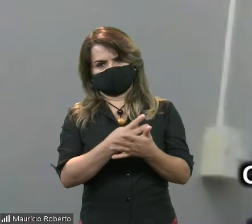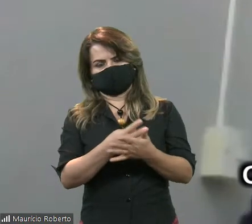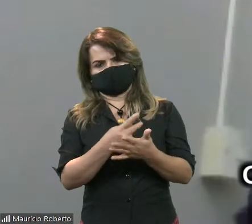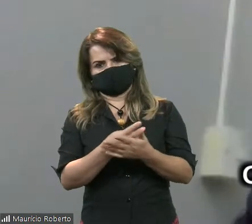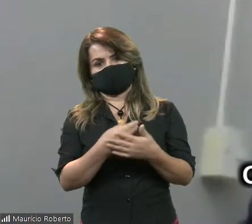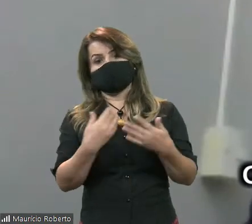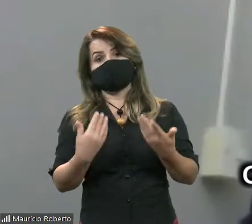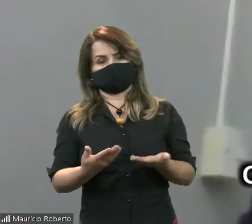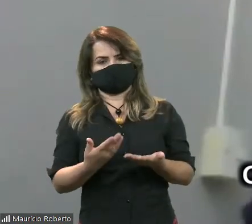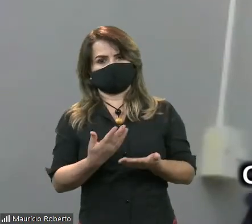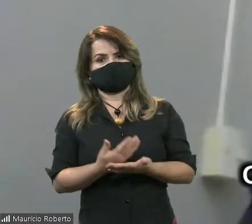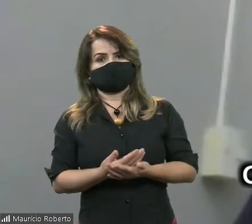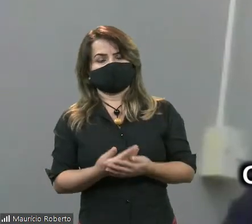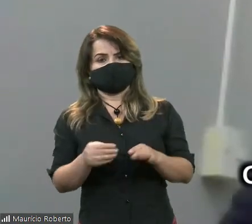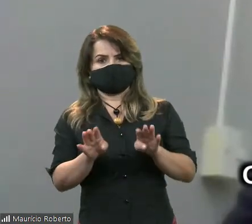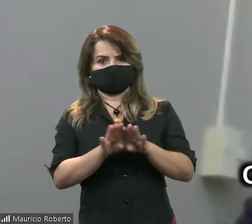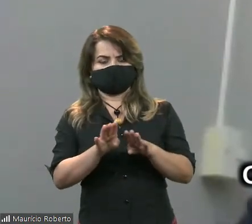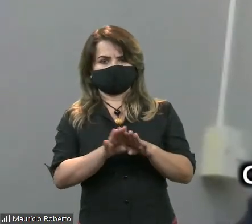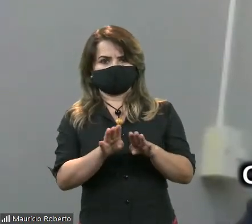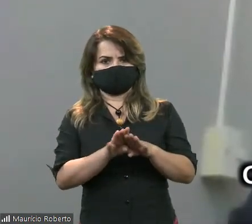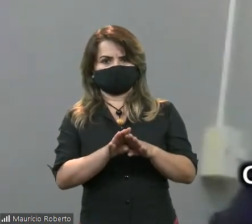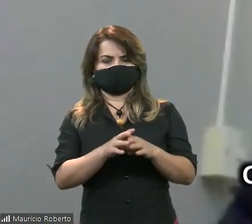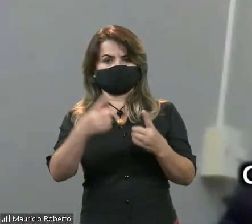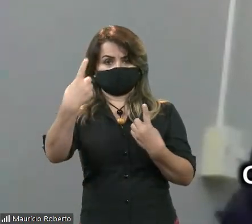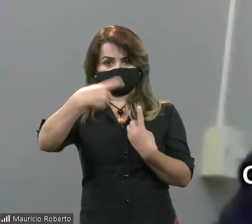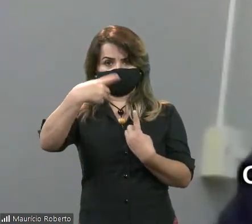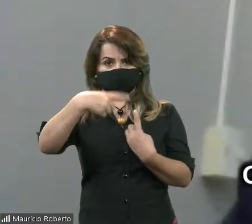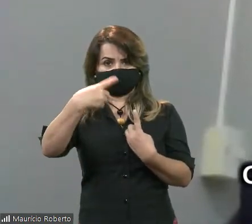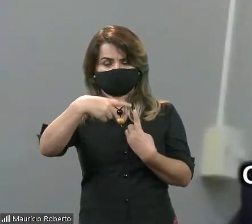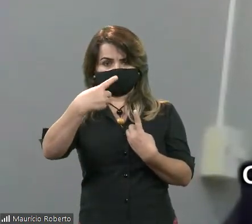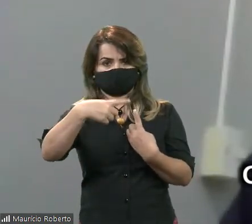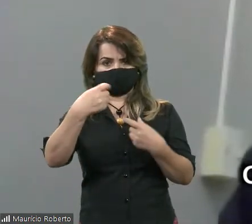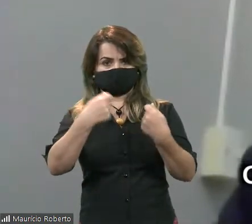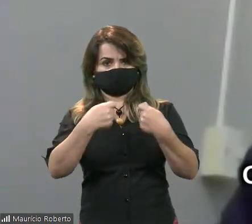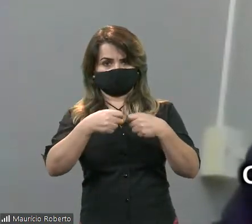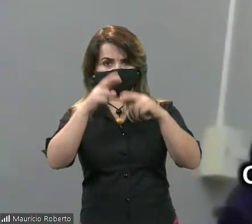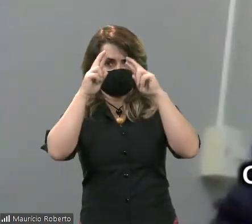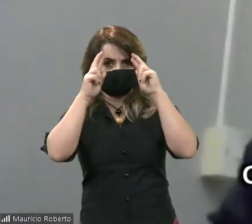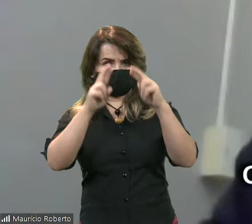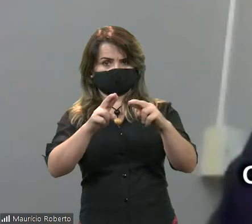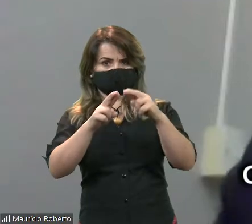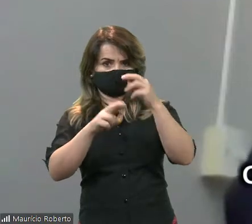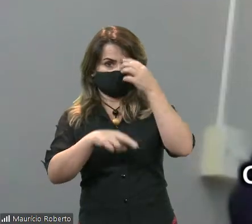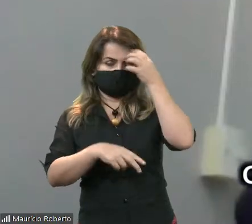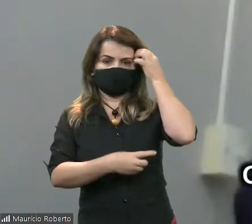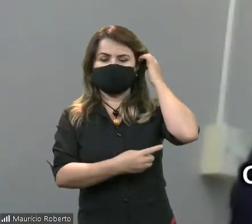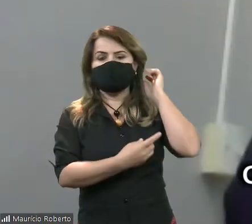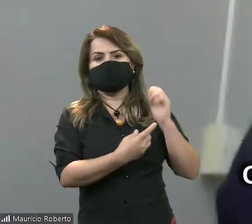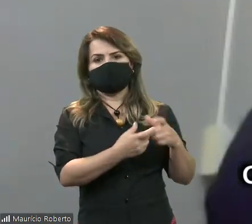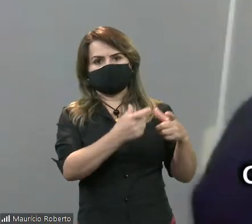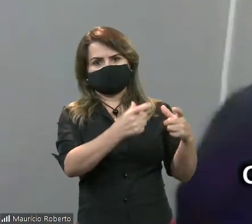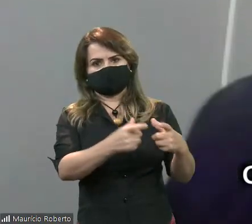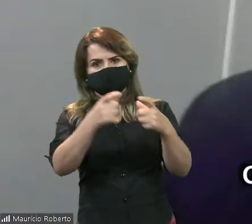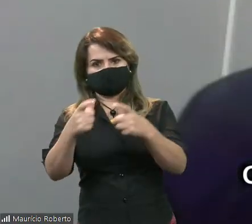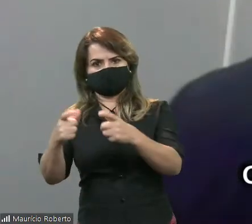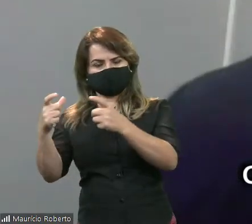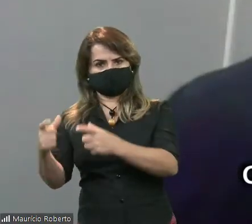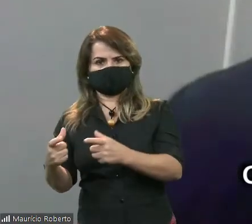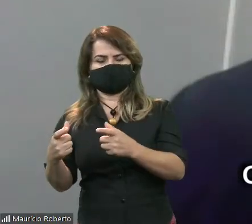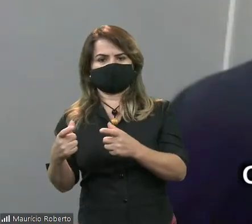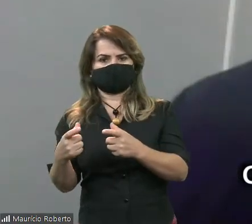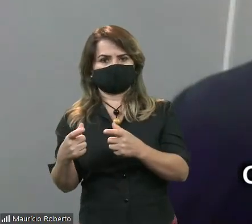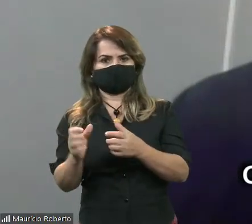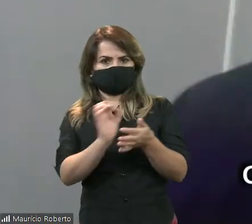também que esses objetivos eles podem ser cumpridos cada divisão